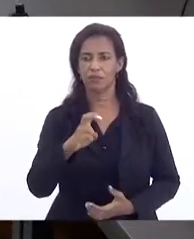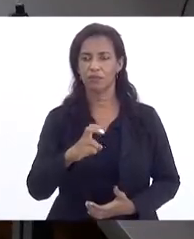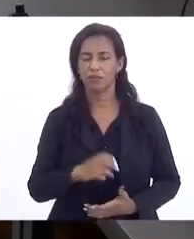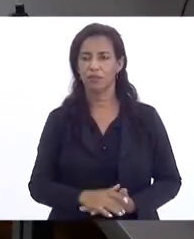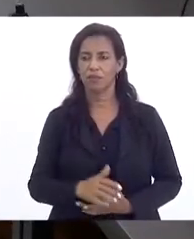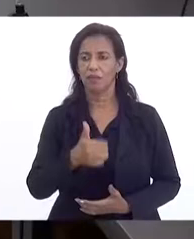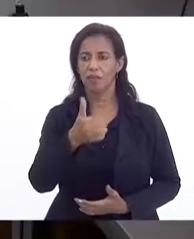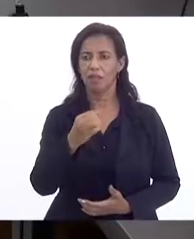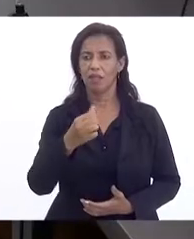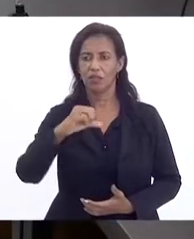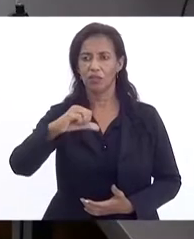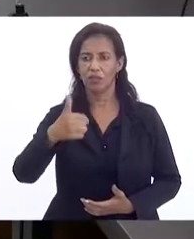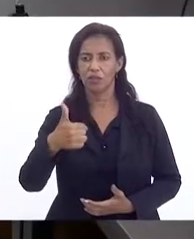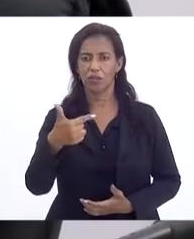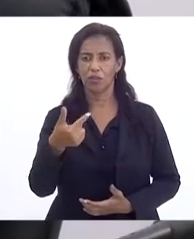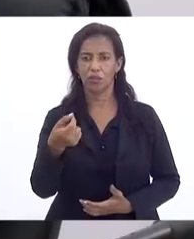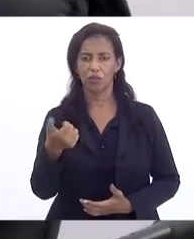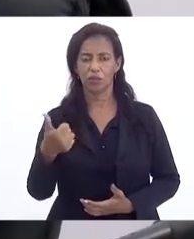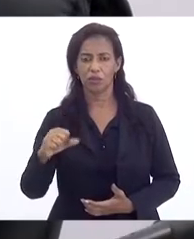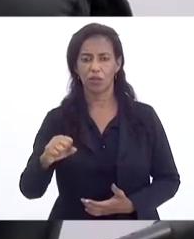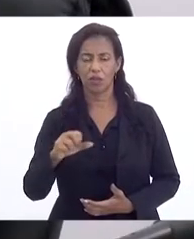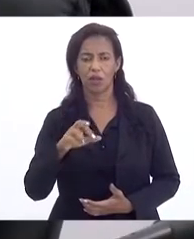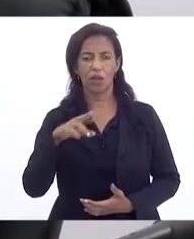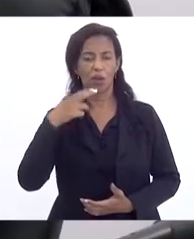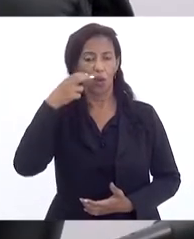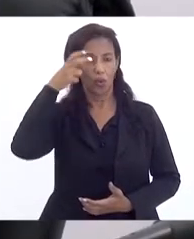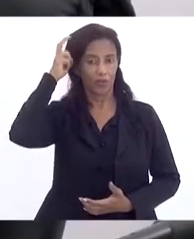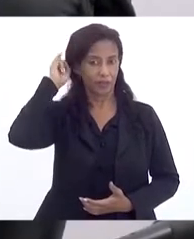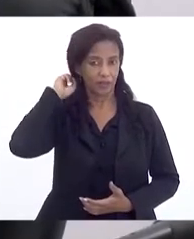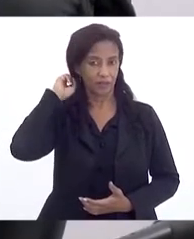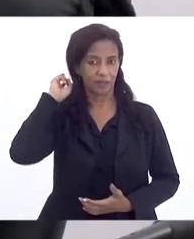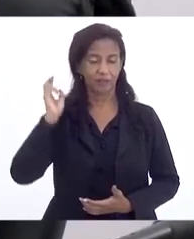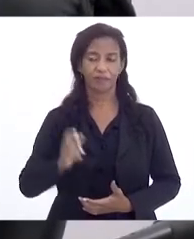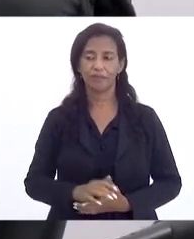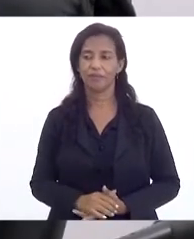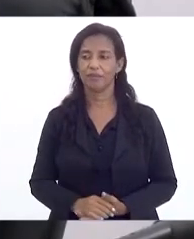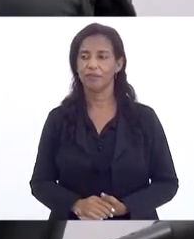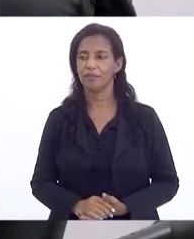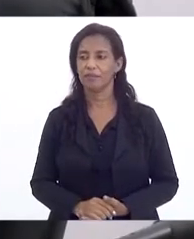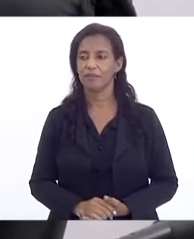lei 1092/2019, autoria do deputado Rosane Félix. Vamos ficar